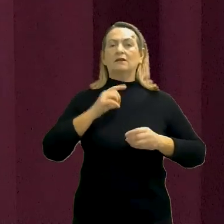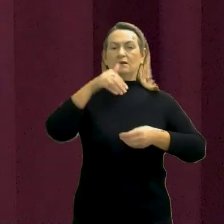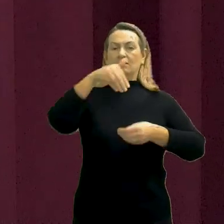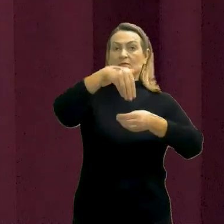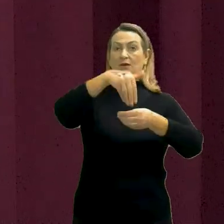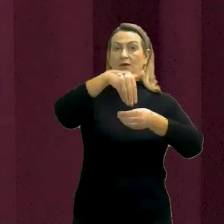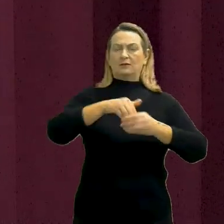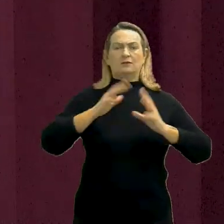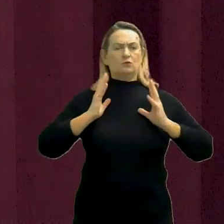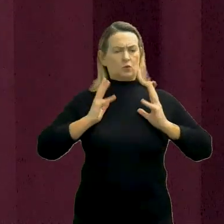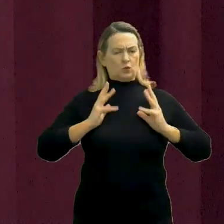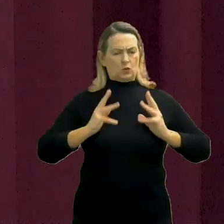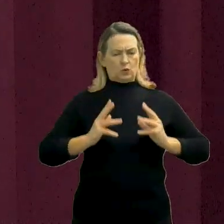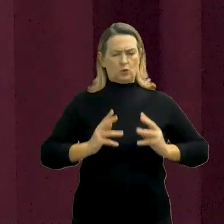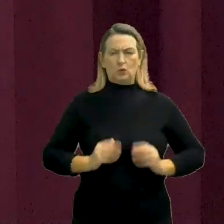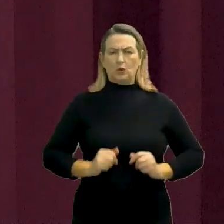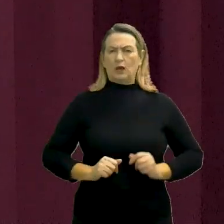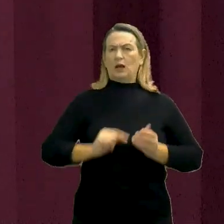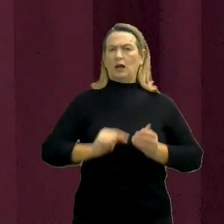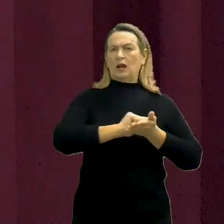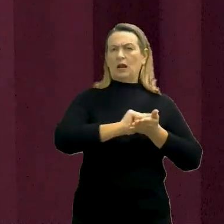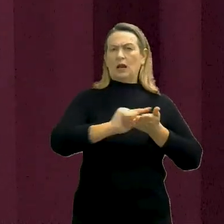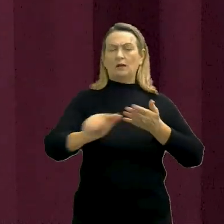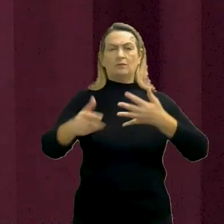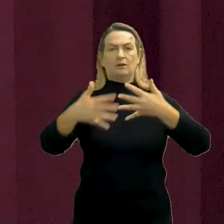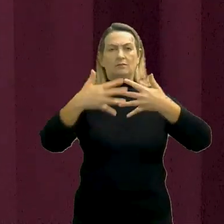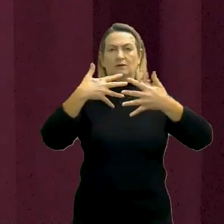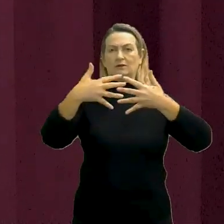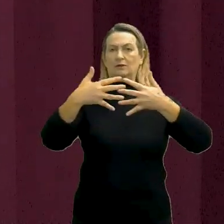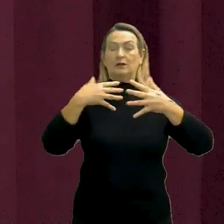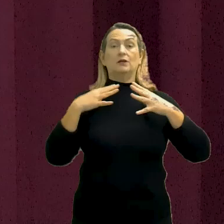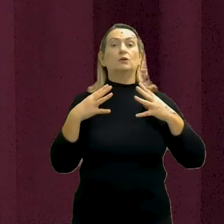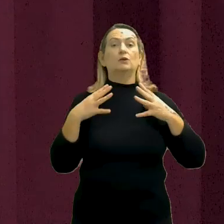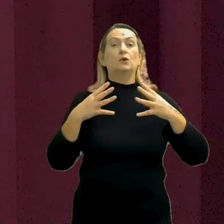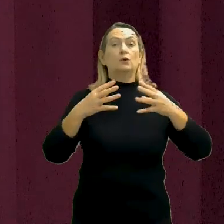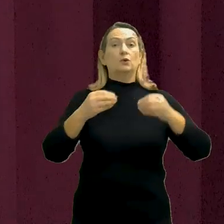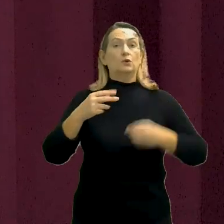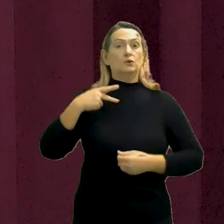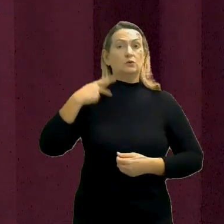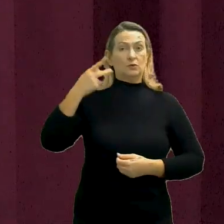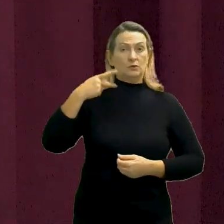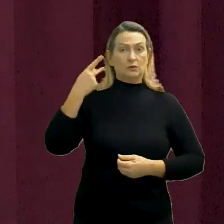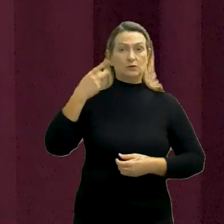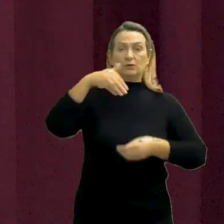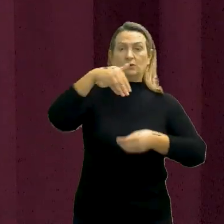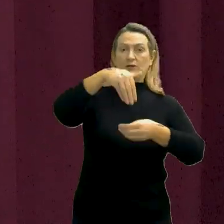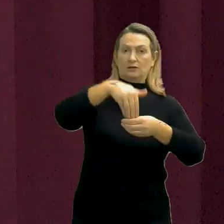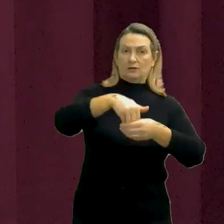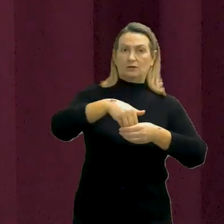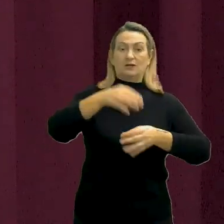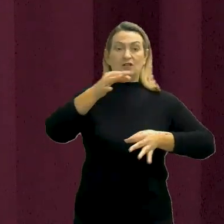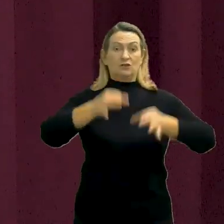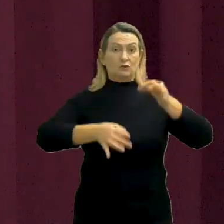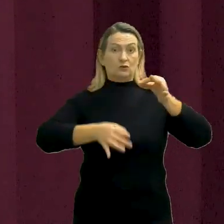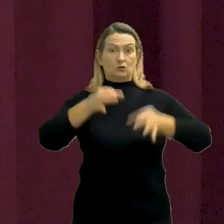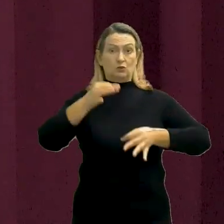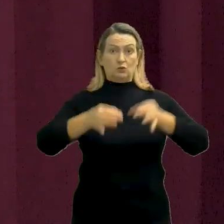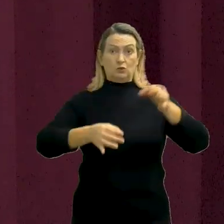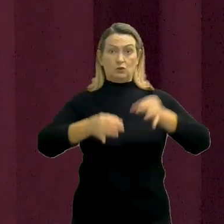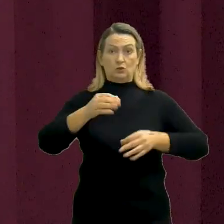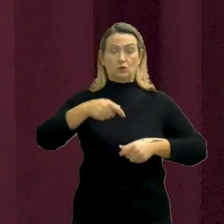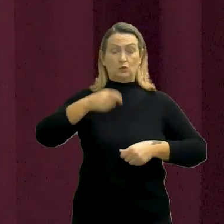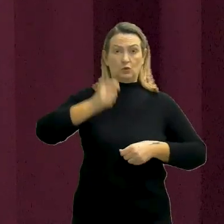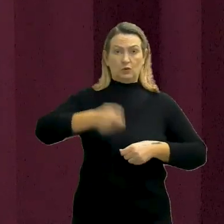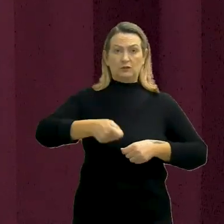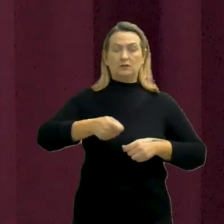transparente e todos os juízes do Estado do Paraná todos os promotores eleitorais estão preparados para as eleições de